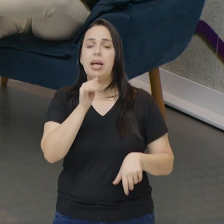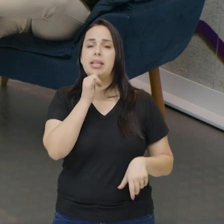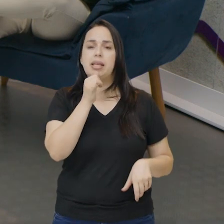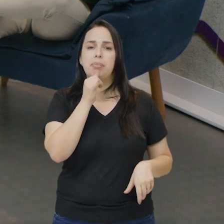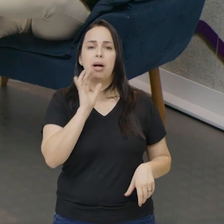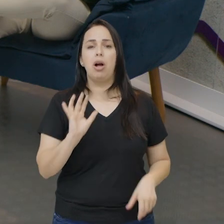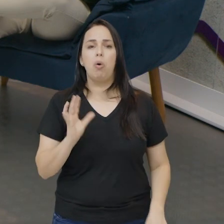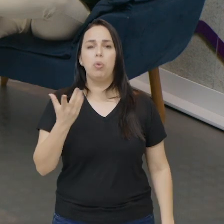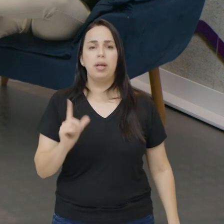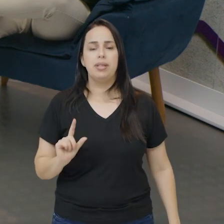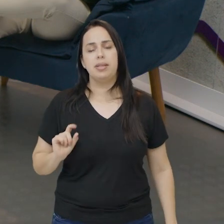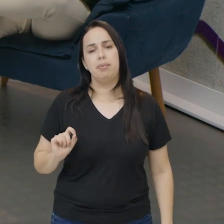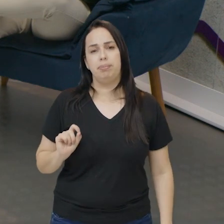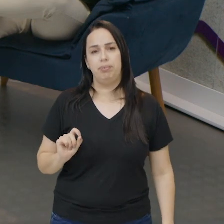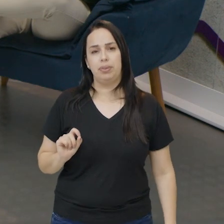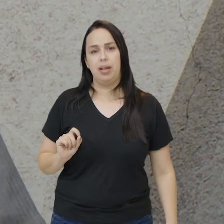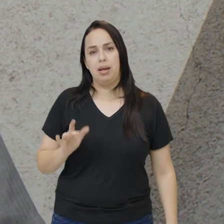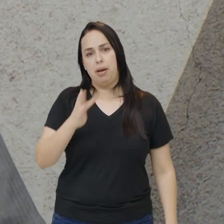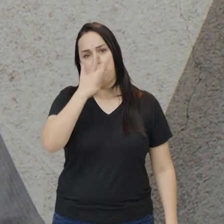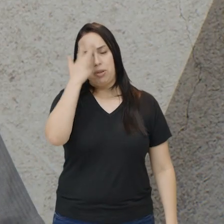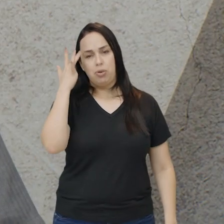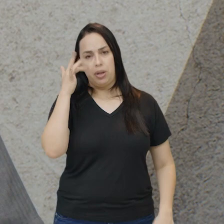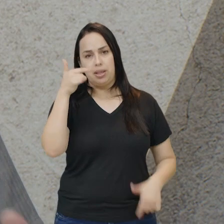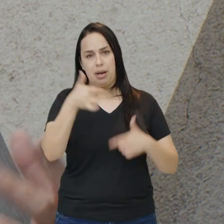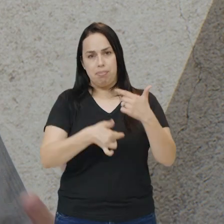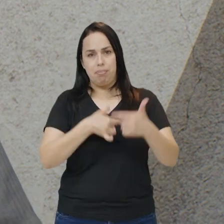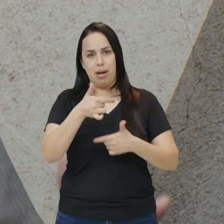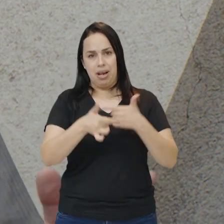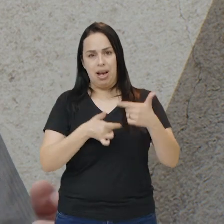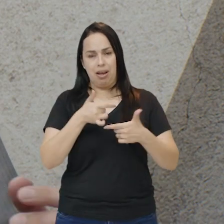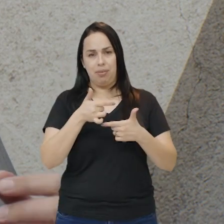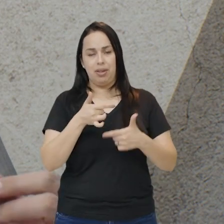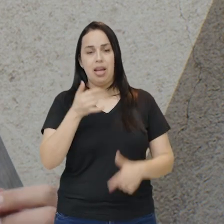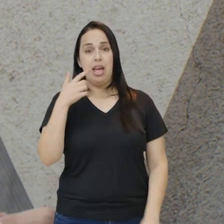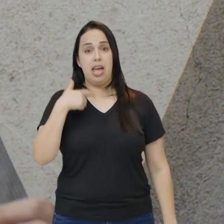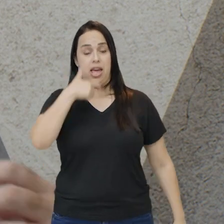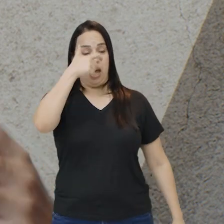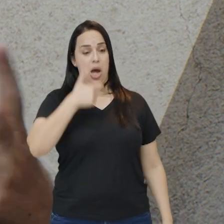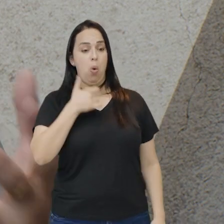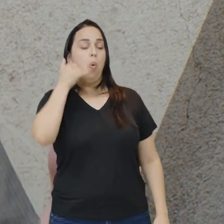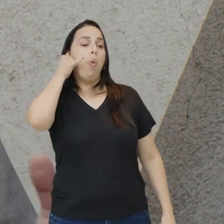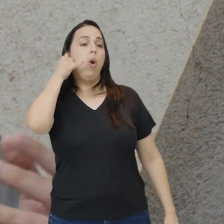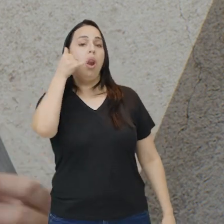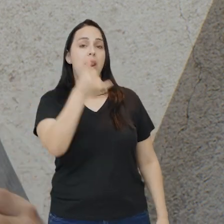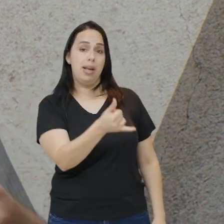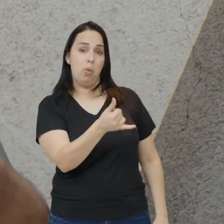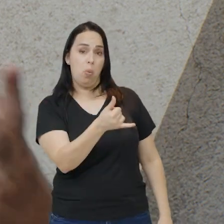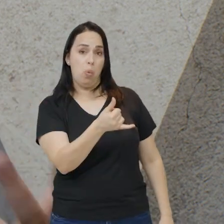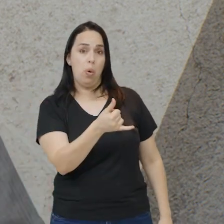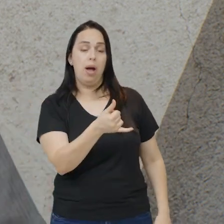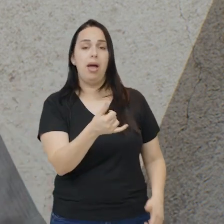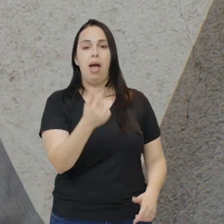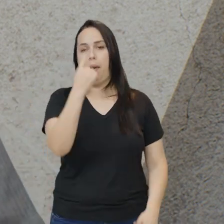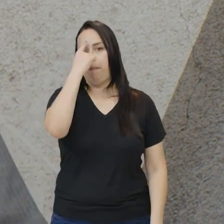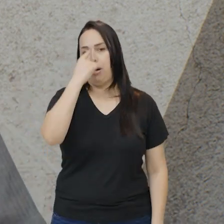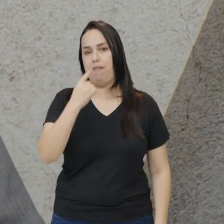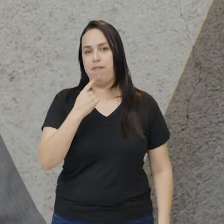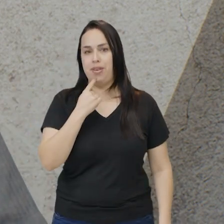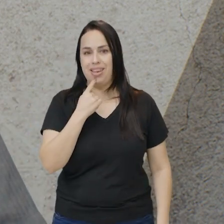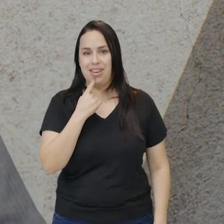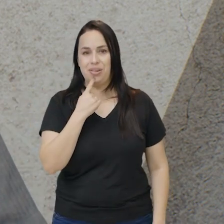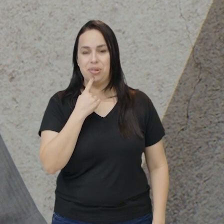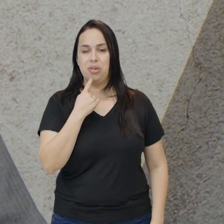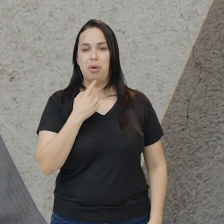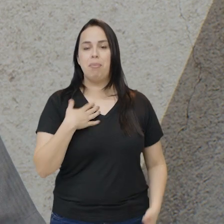né? O que acontece muito é que a pessoa que trabalha, por exemplo, no atendimento ativo, né, ou seja, quando ela liga para o cliente, é